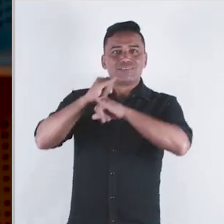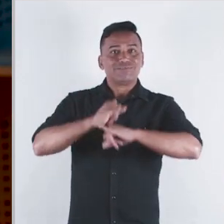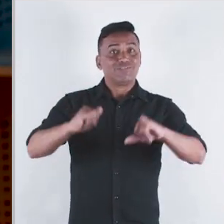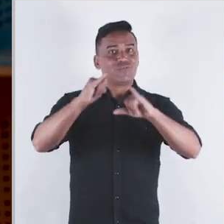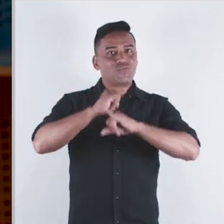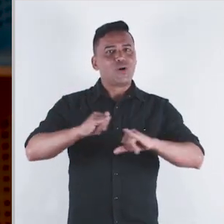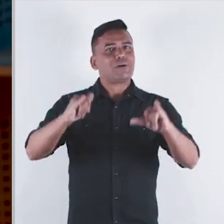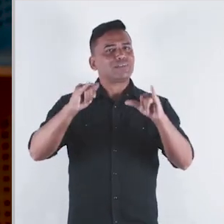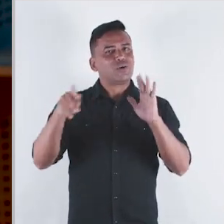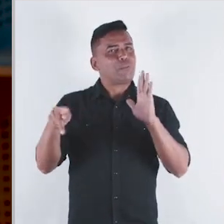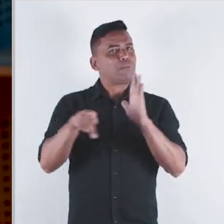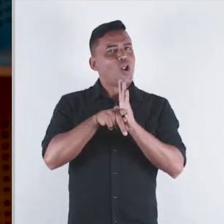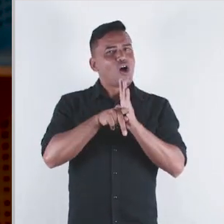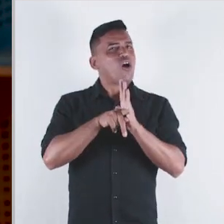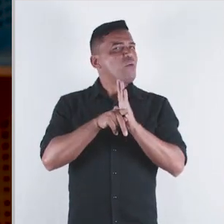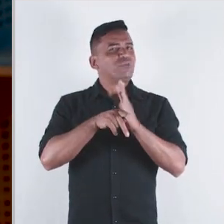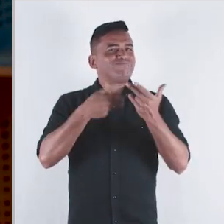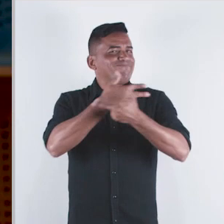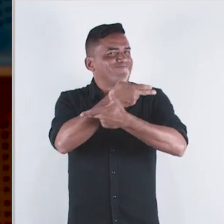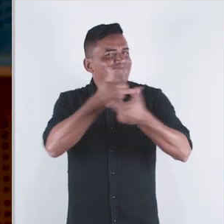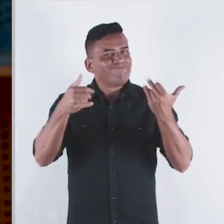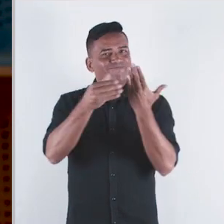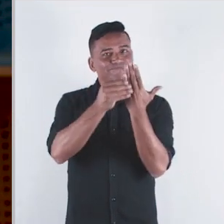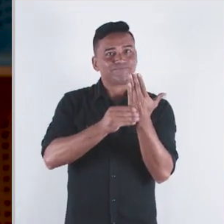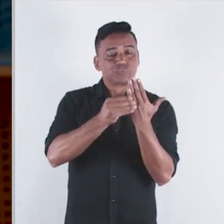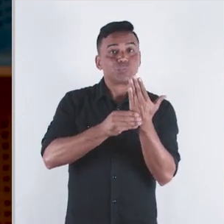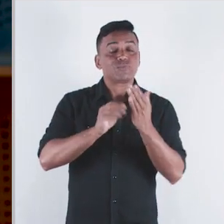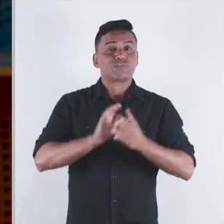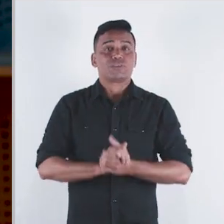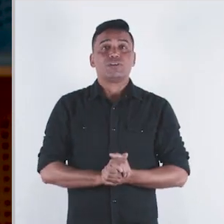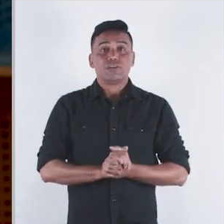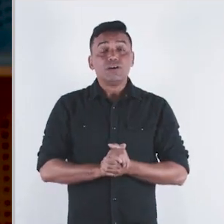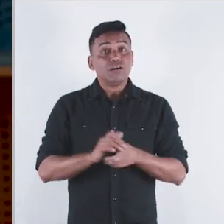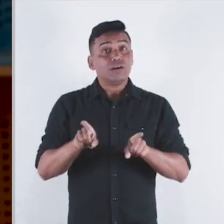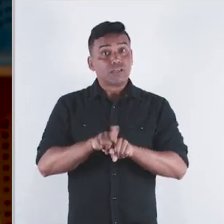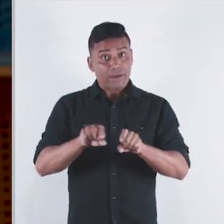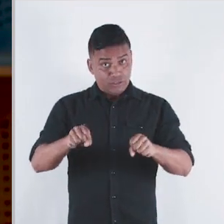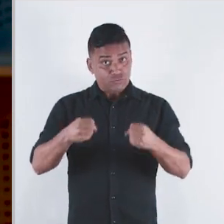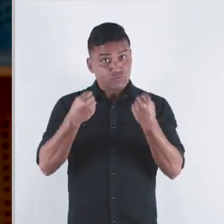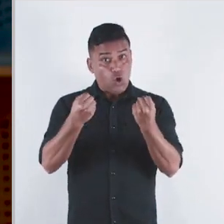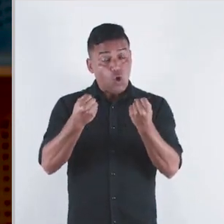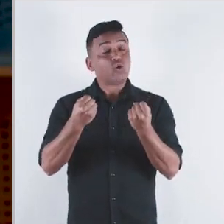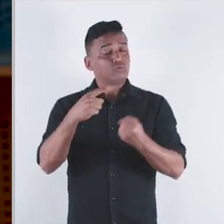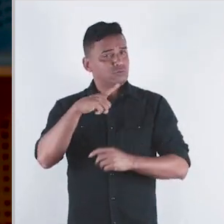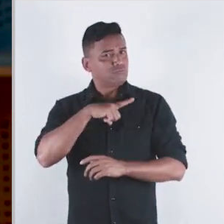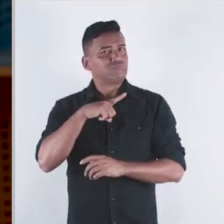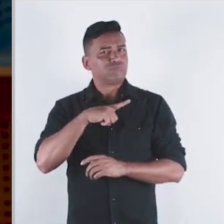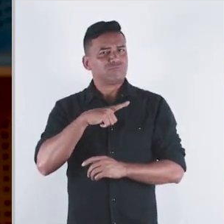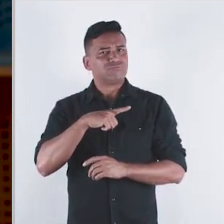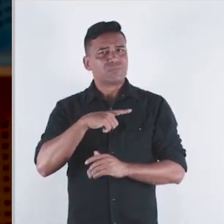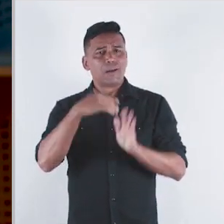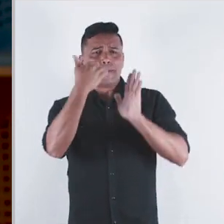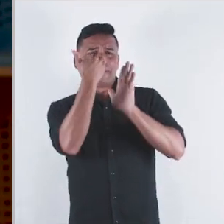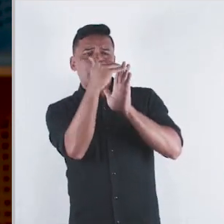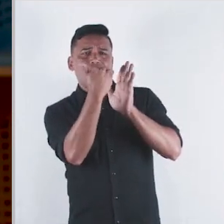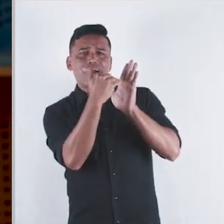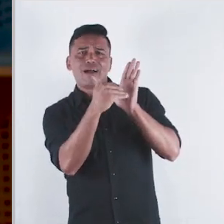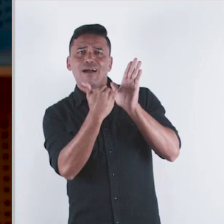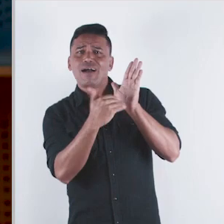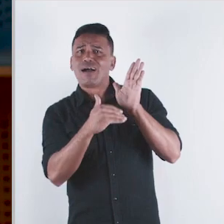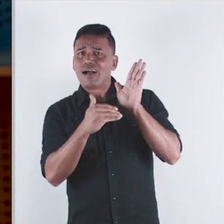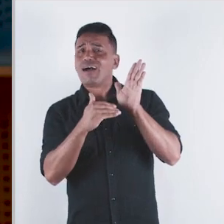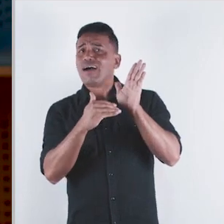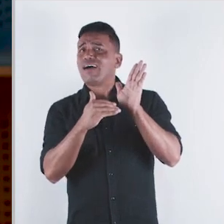informações dessas obras. O esforço também inclui um levantamento bibliográfico de